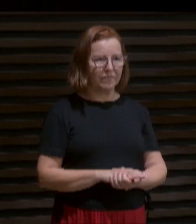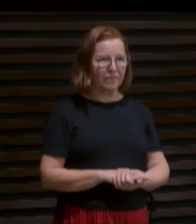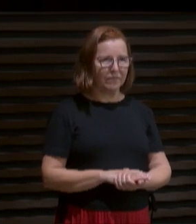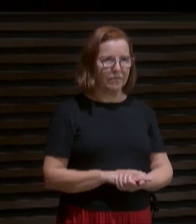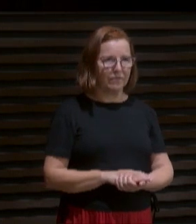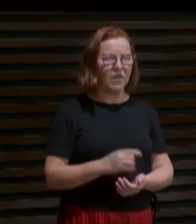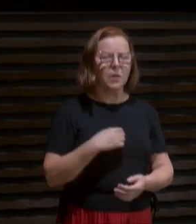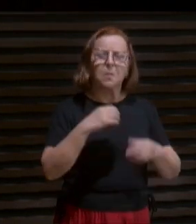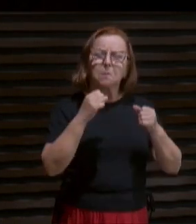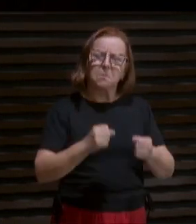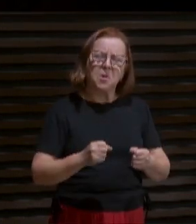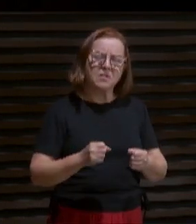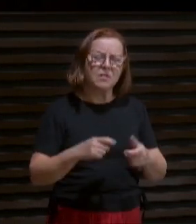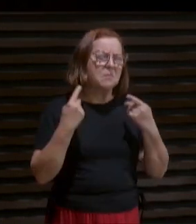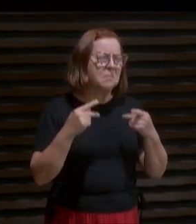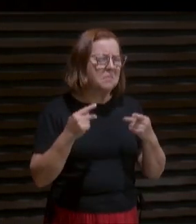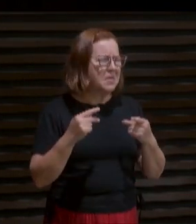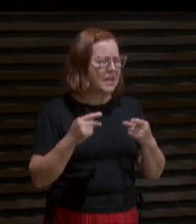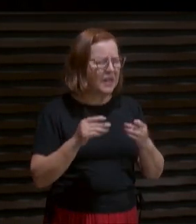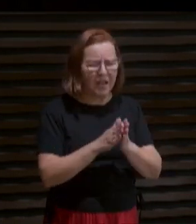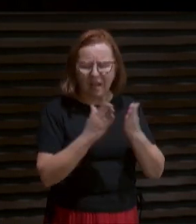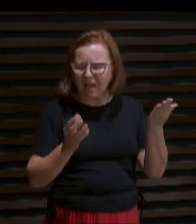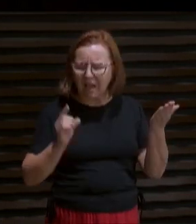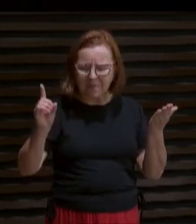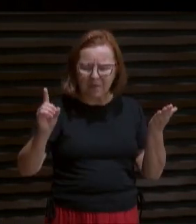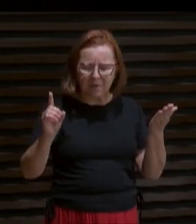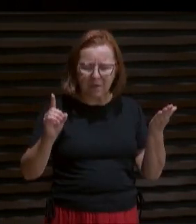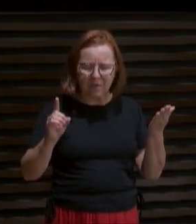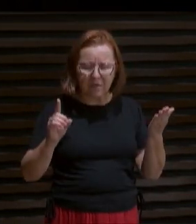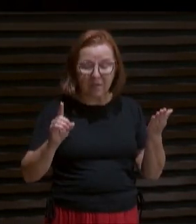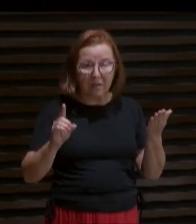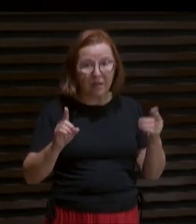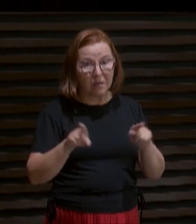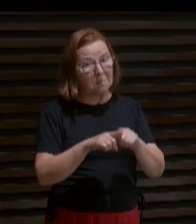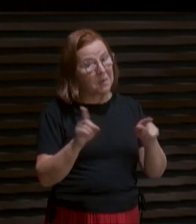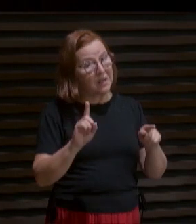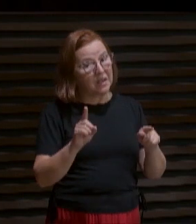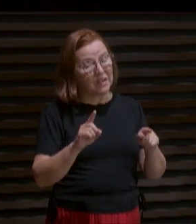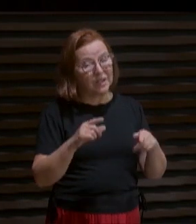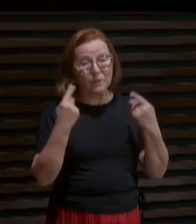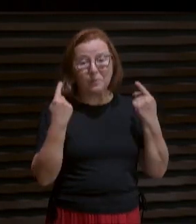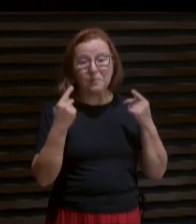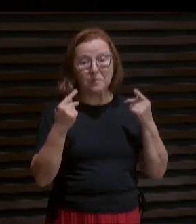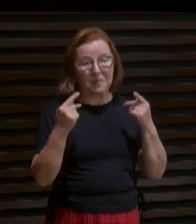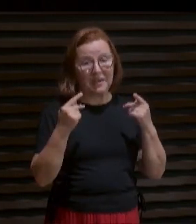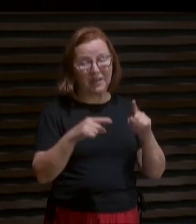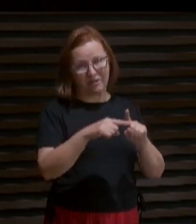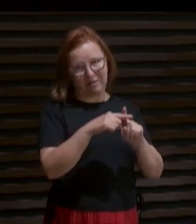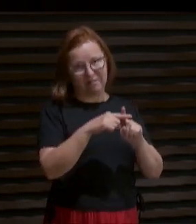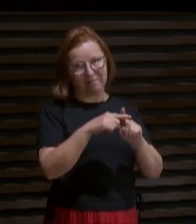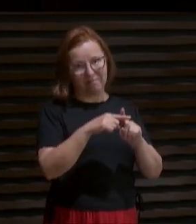Eu posso pregar a Bíblia todinha sem referir-me à cruz. E aí eu sou um traidor de Jesus Cristo.